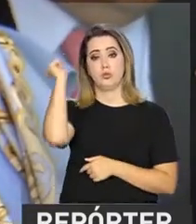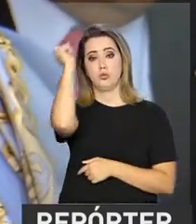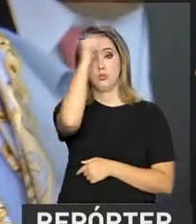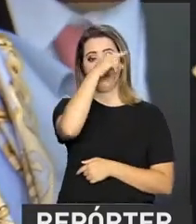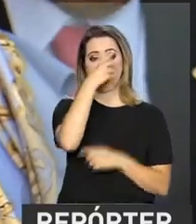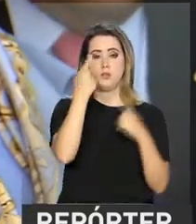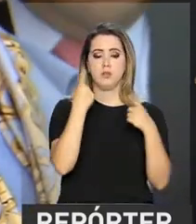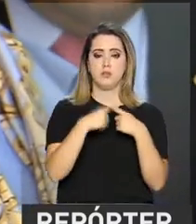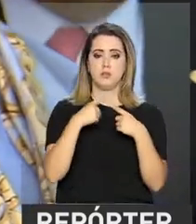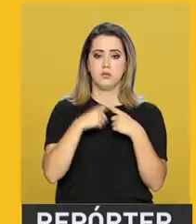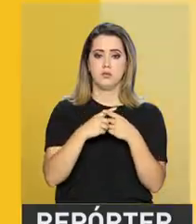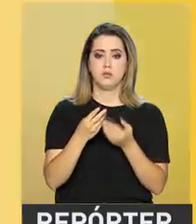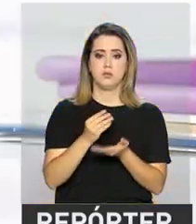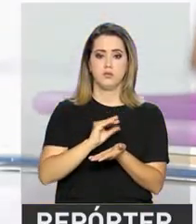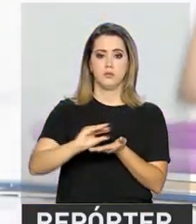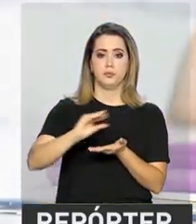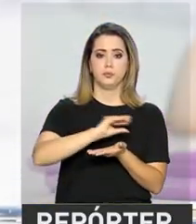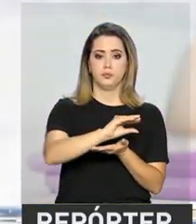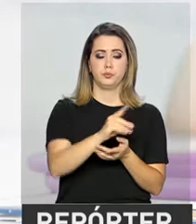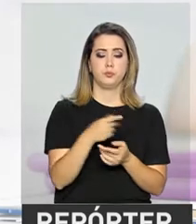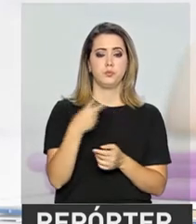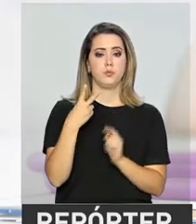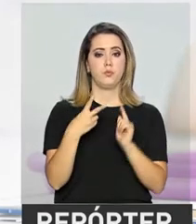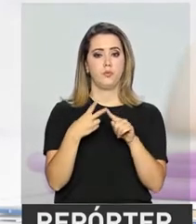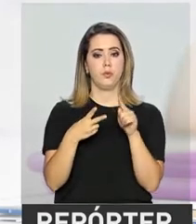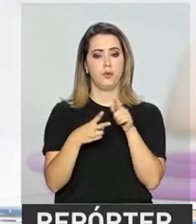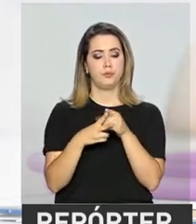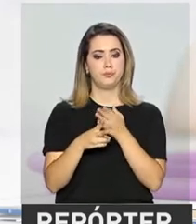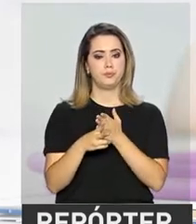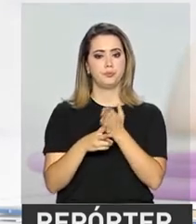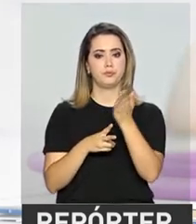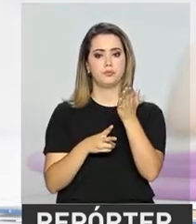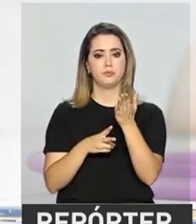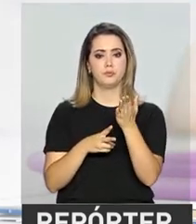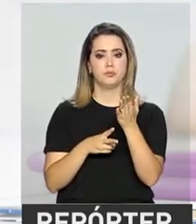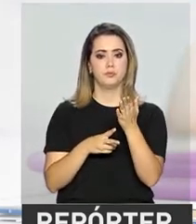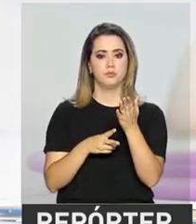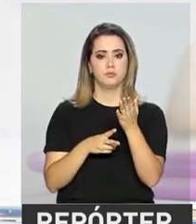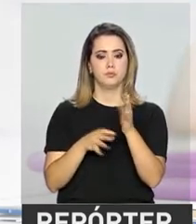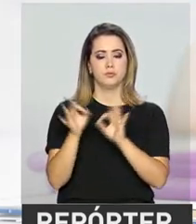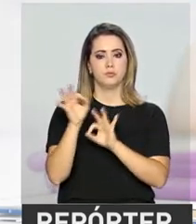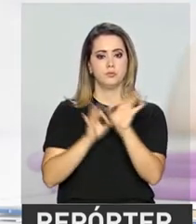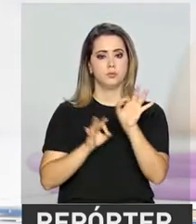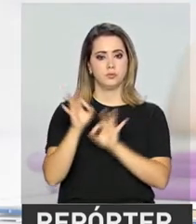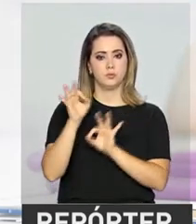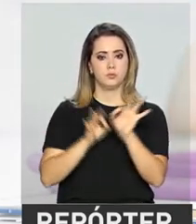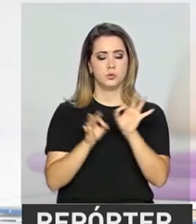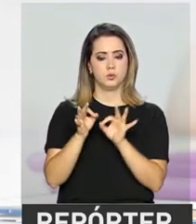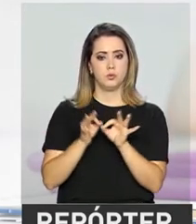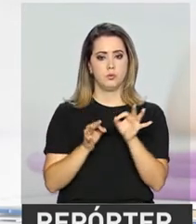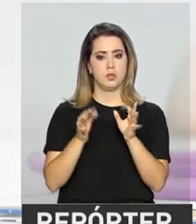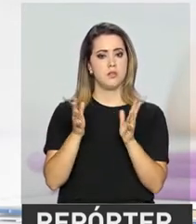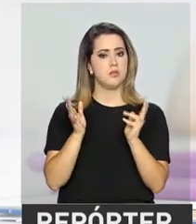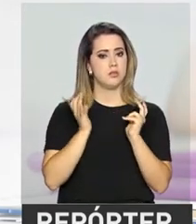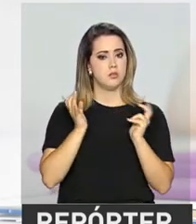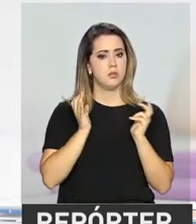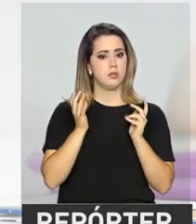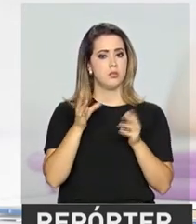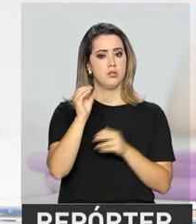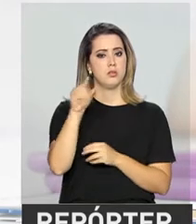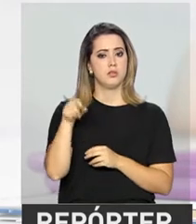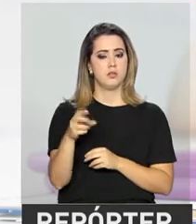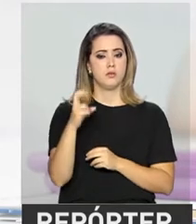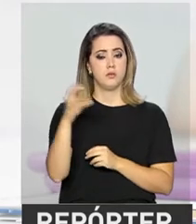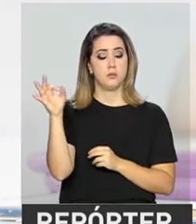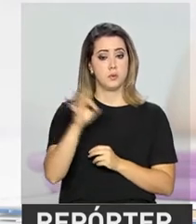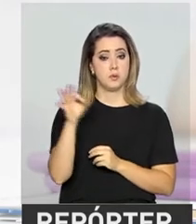a recursos são duas linhas de crédito uma para reestruturação patrimonial com taxa de juros de 6 por cento ao